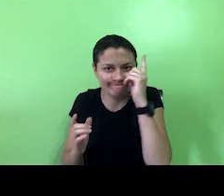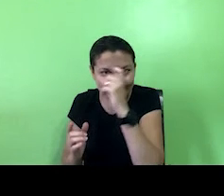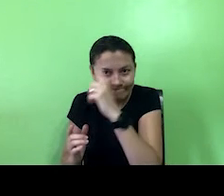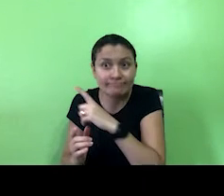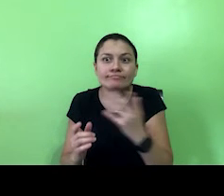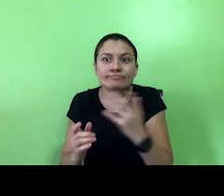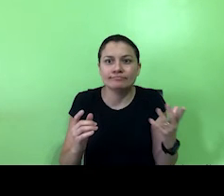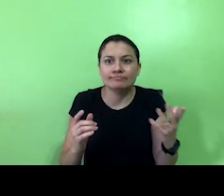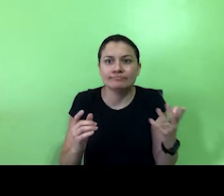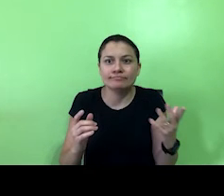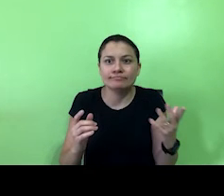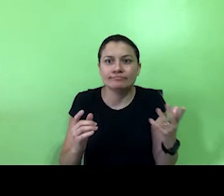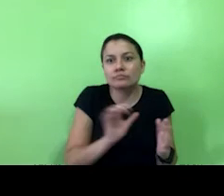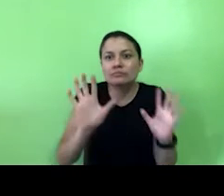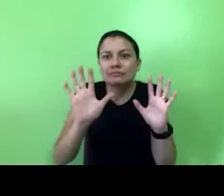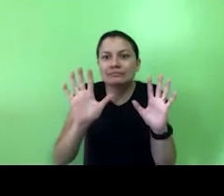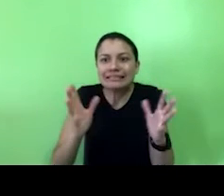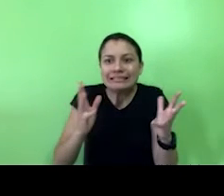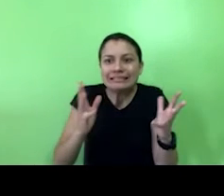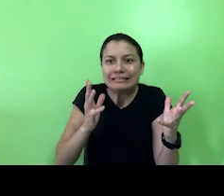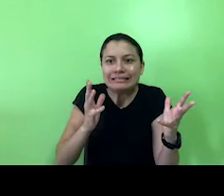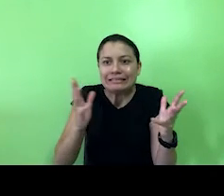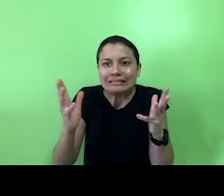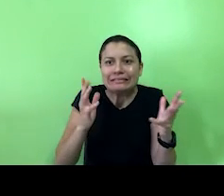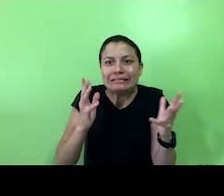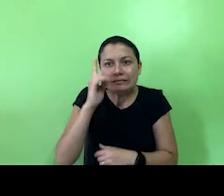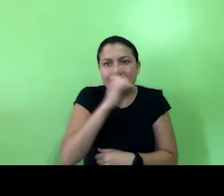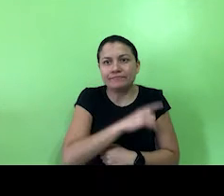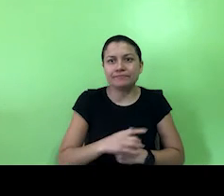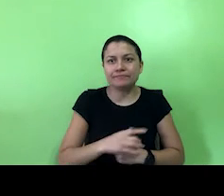rápido, mas gerou uma tensão no meio do processo.